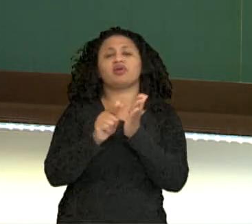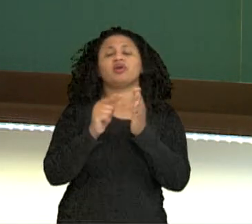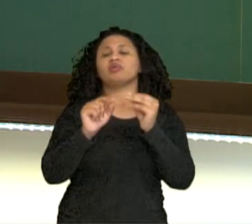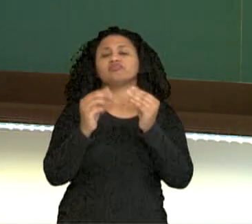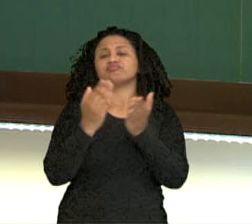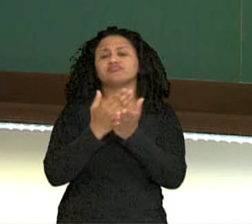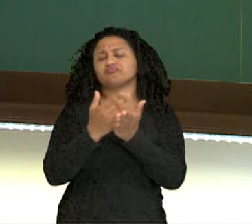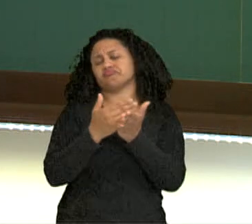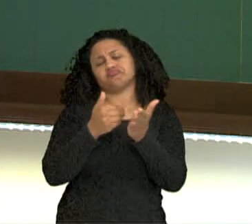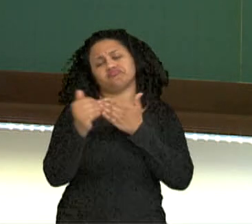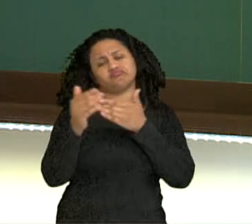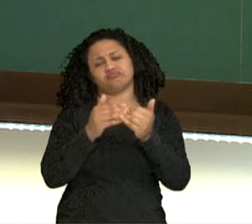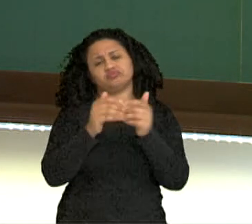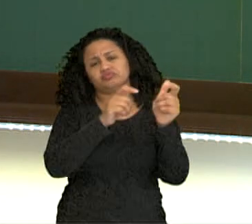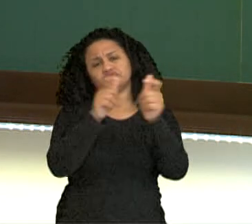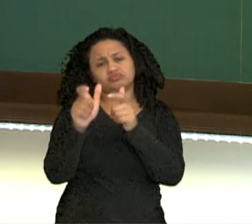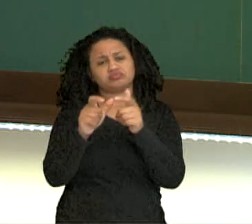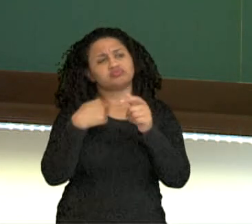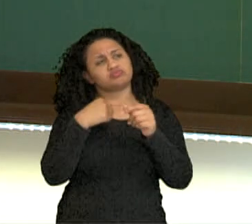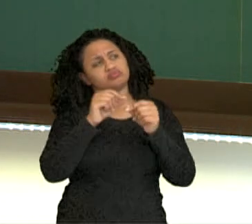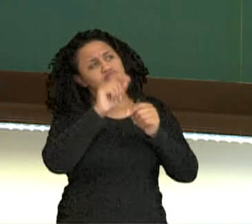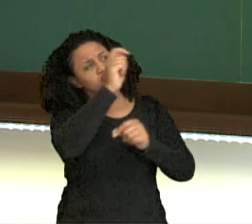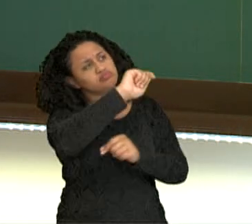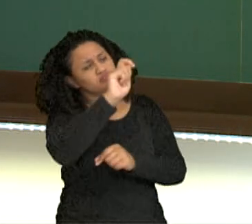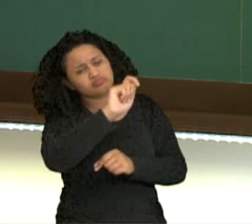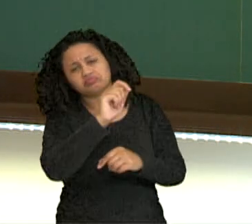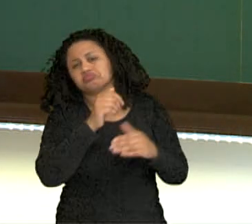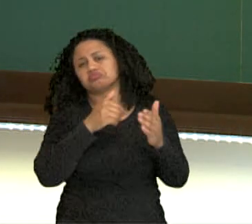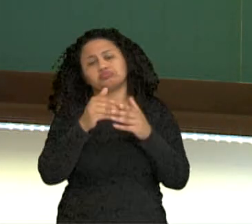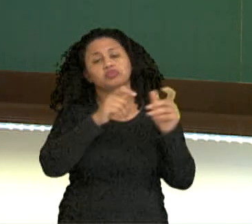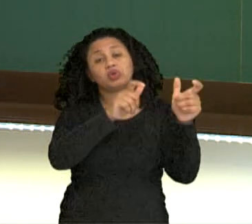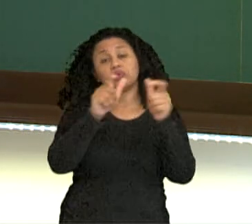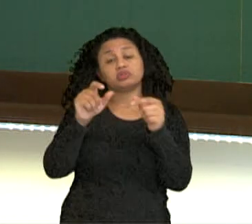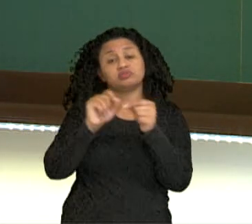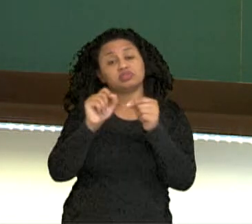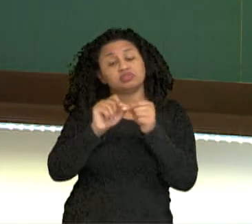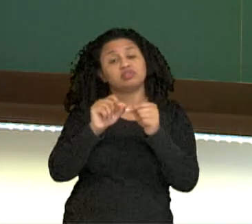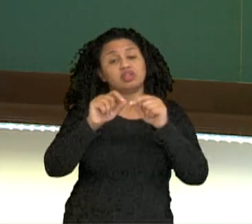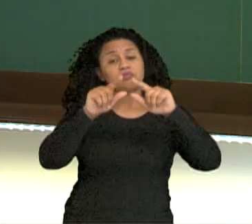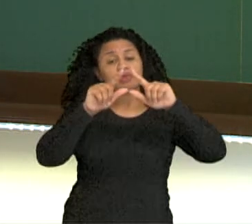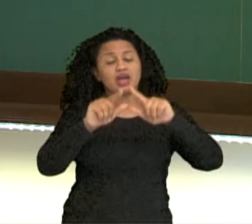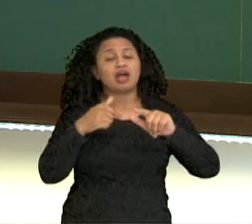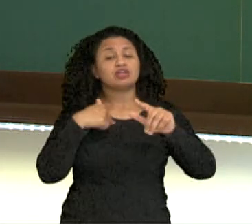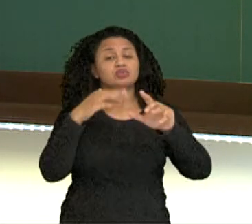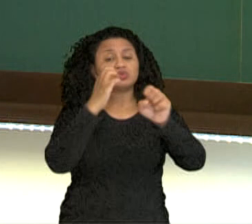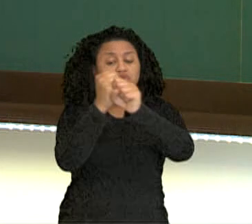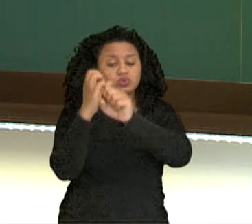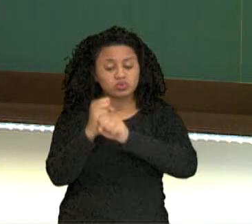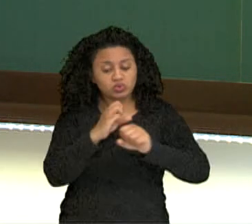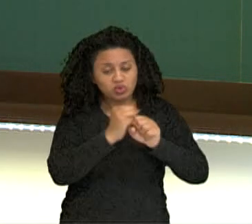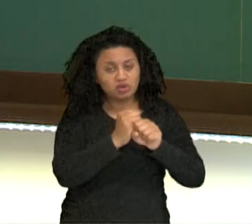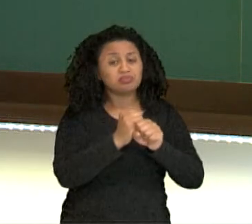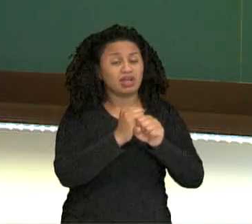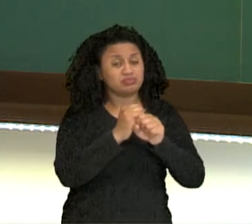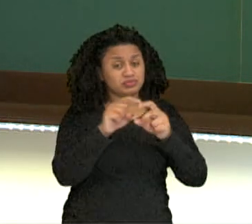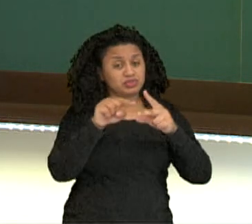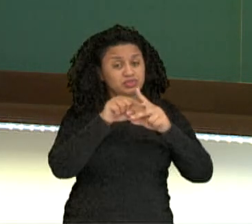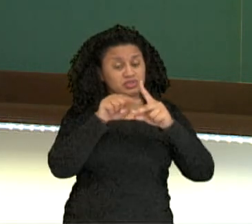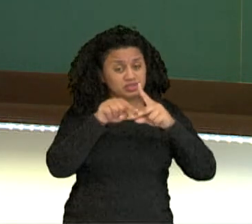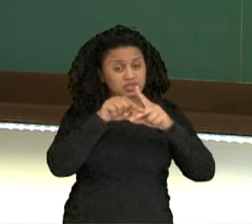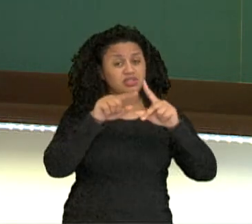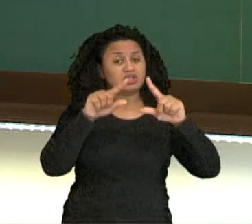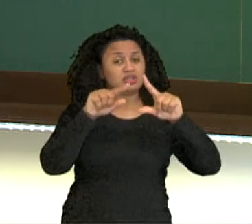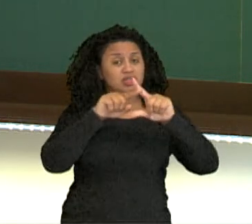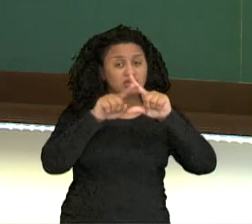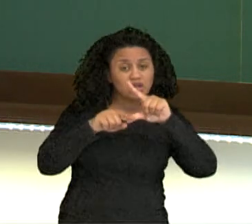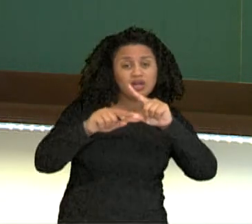de um livro, não importa, lá no quadro, não importa. Se você medir com o transferidor e somar os três ângulos, vai dar sempre 180